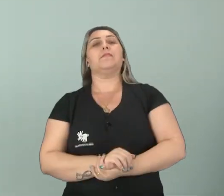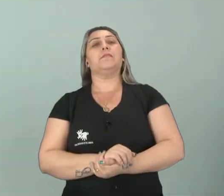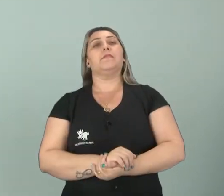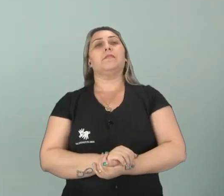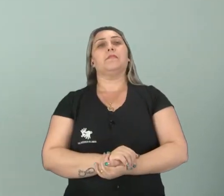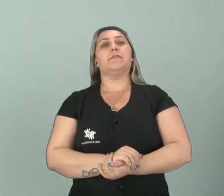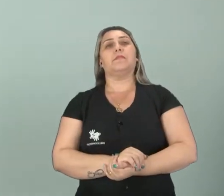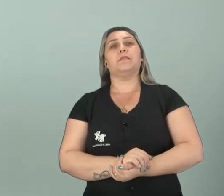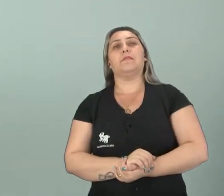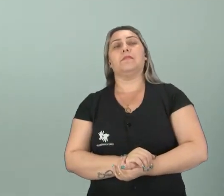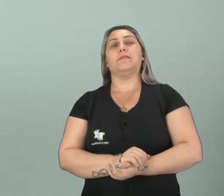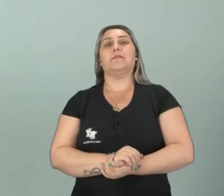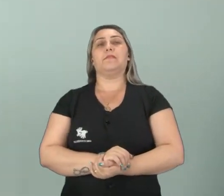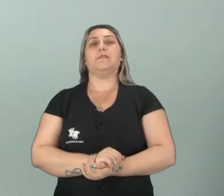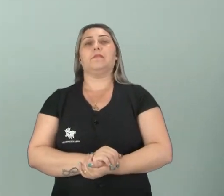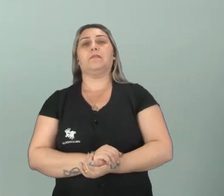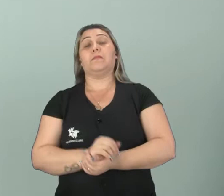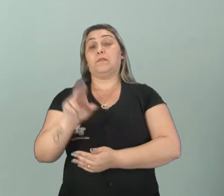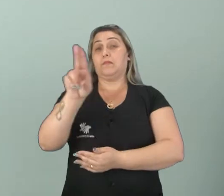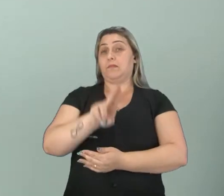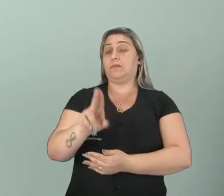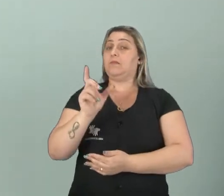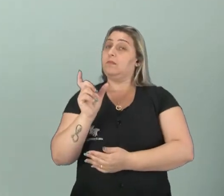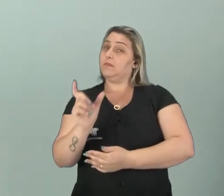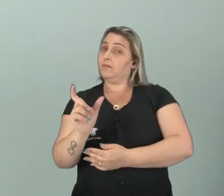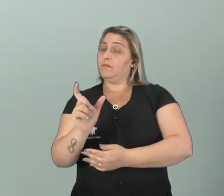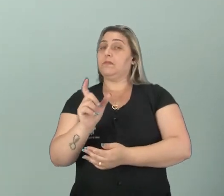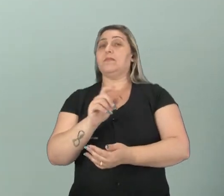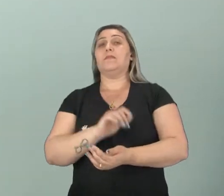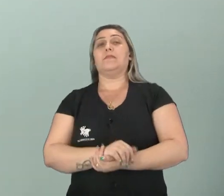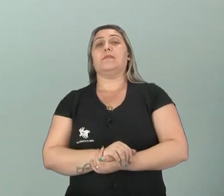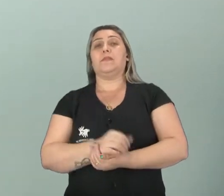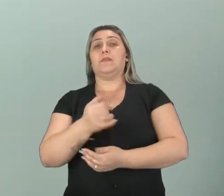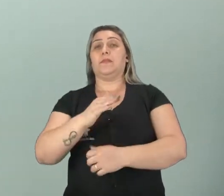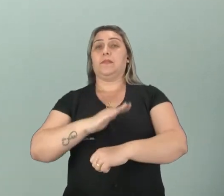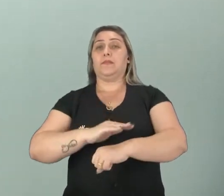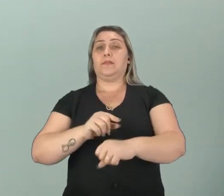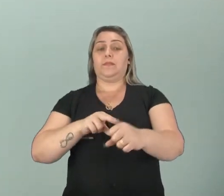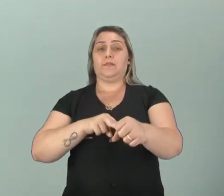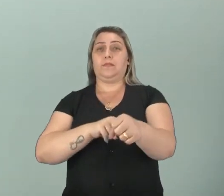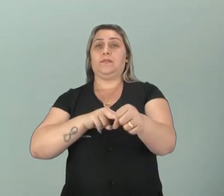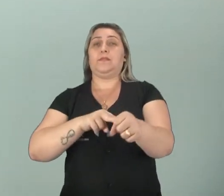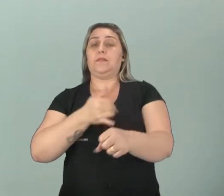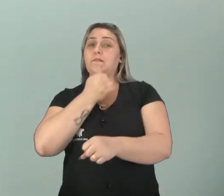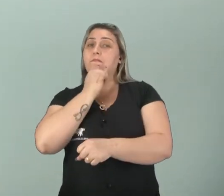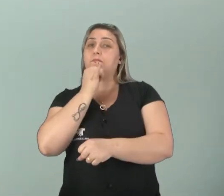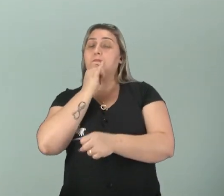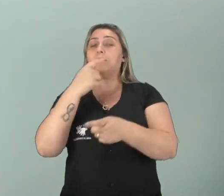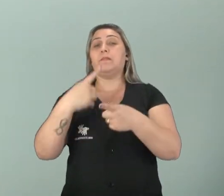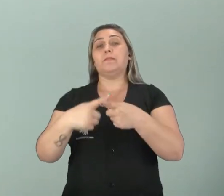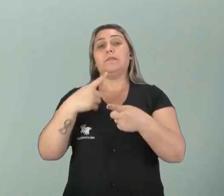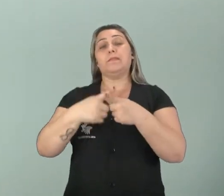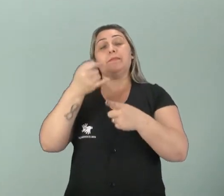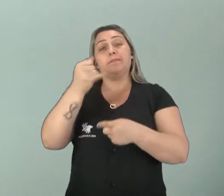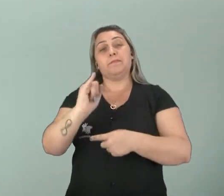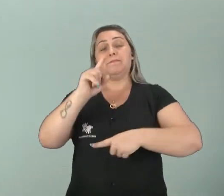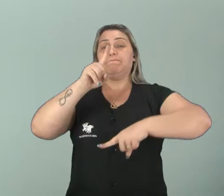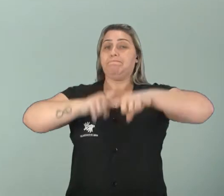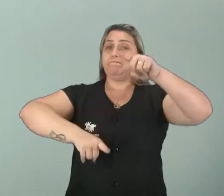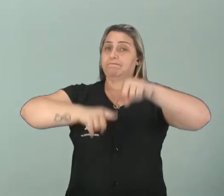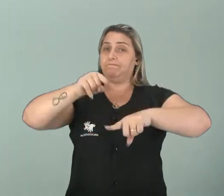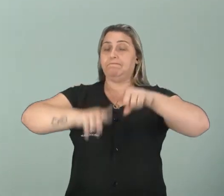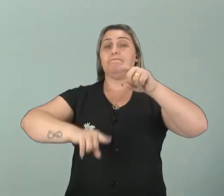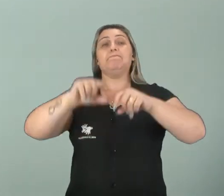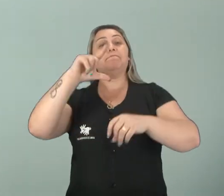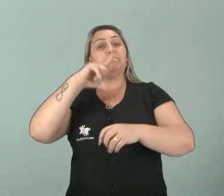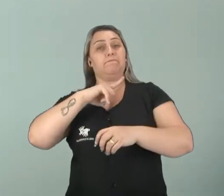choque. Comumente a gente utiliza essa palavra, você não toma um choque, por exemplo. Isso porque, sim, esse material ele